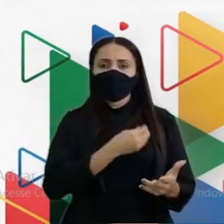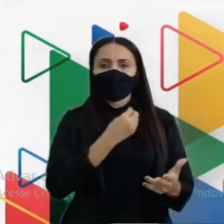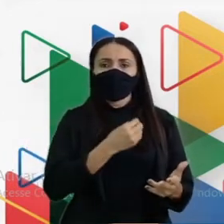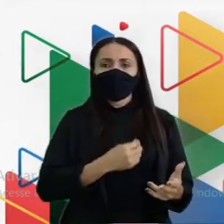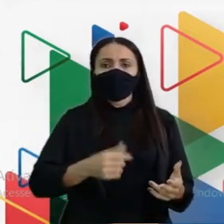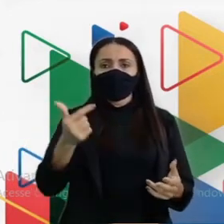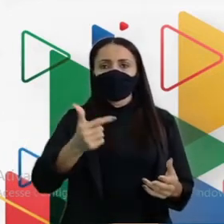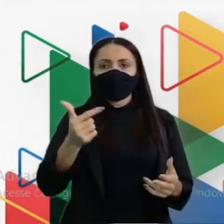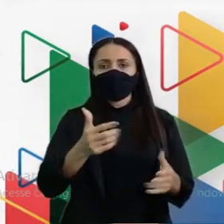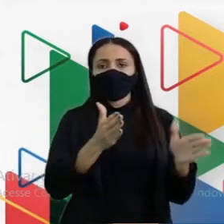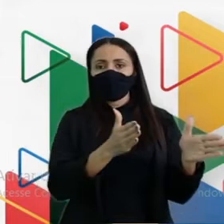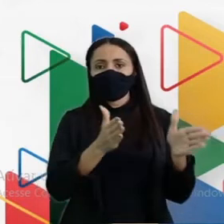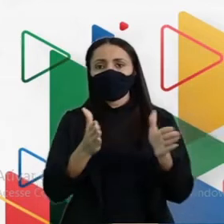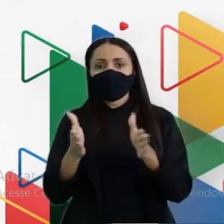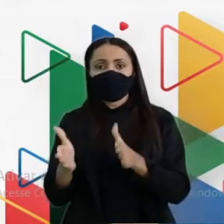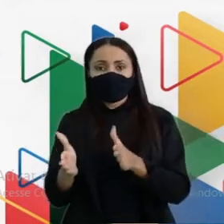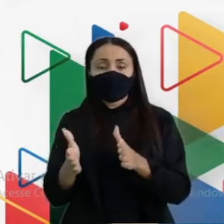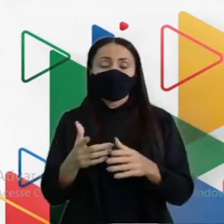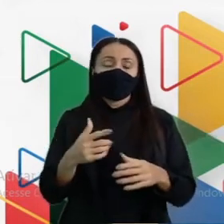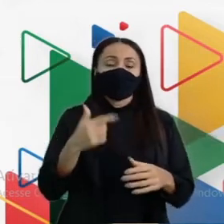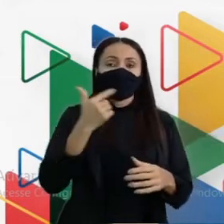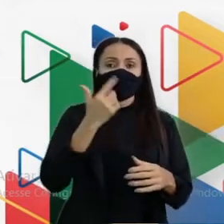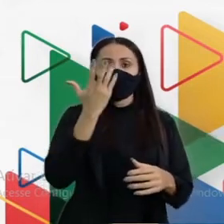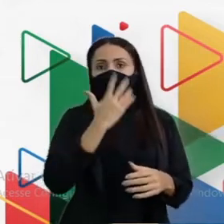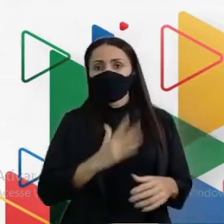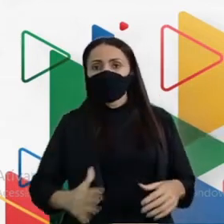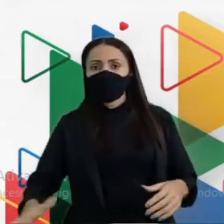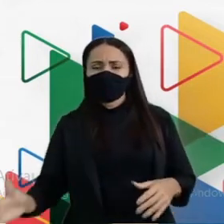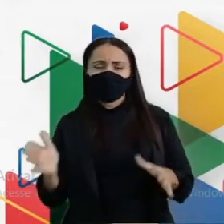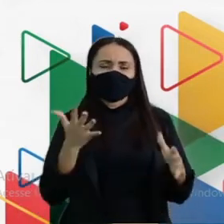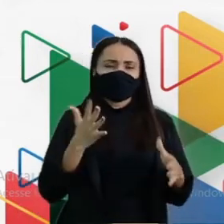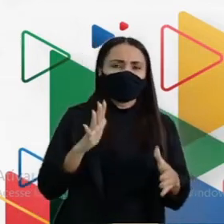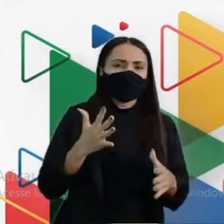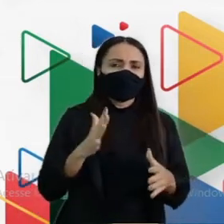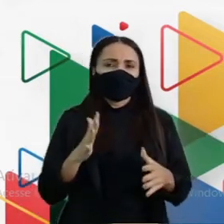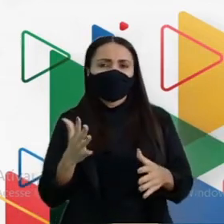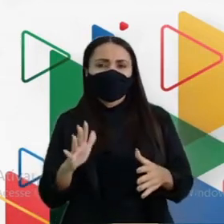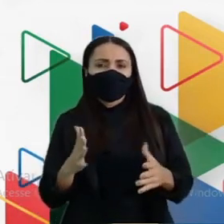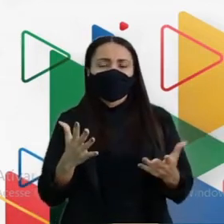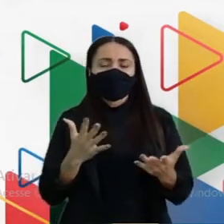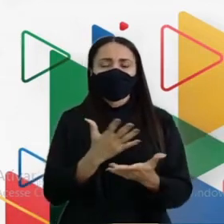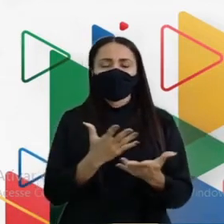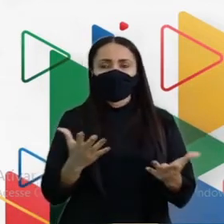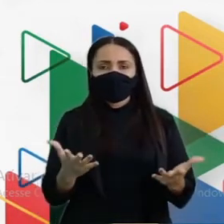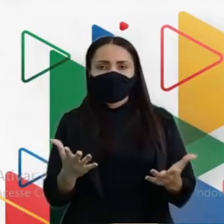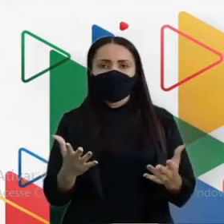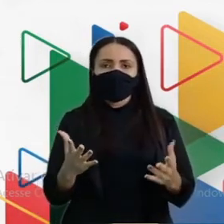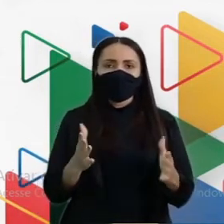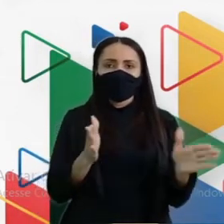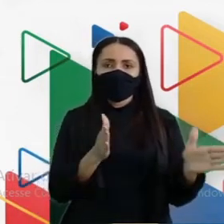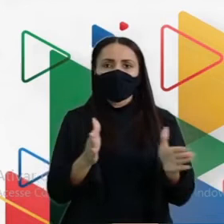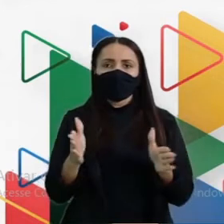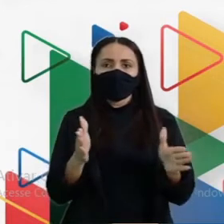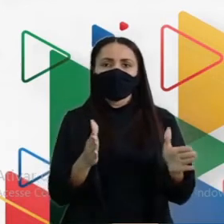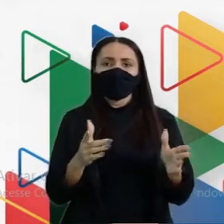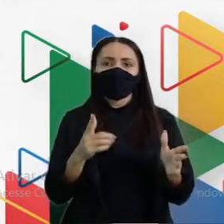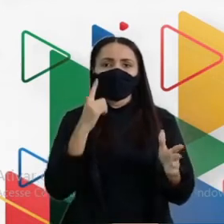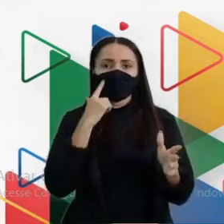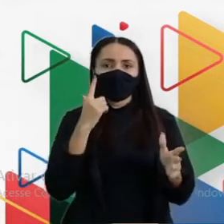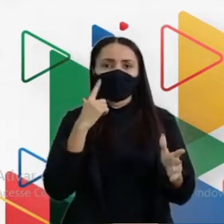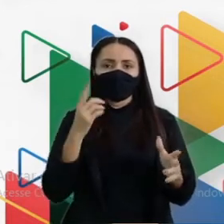segunda fase, que é a segunda infância, que é um período aí de latência, uma fase que você está